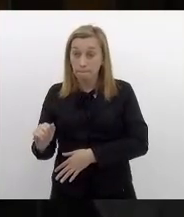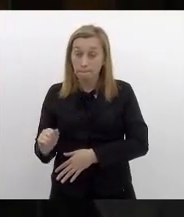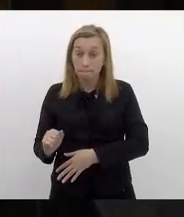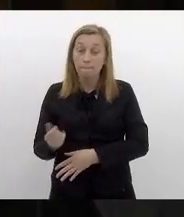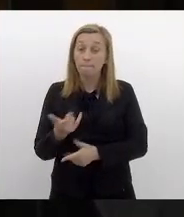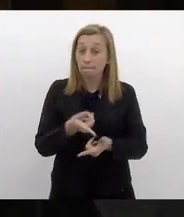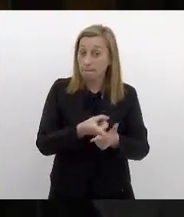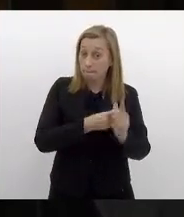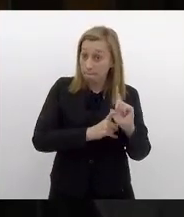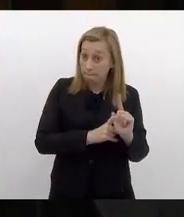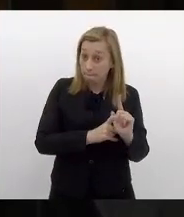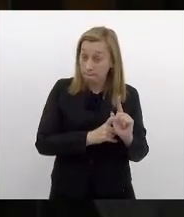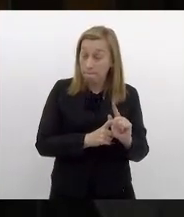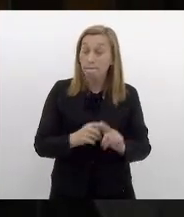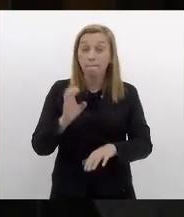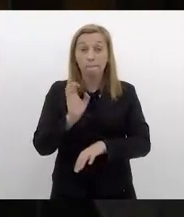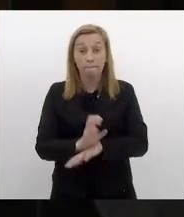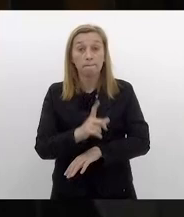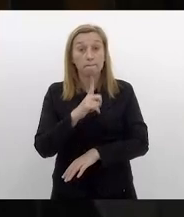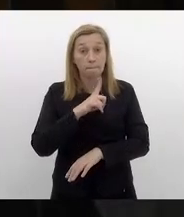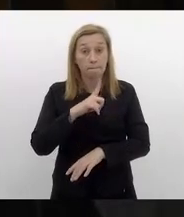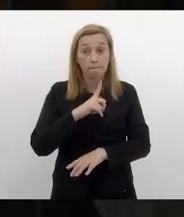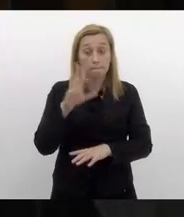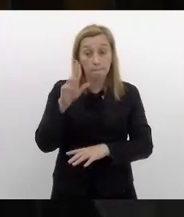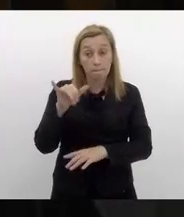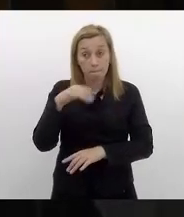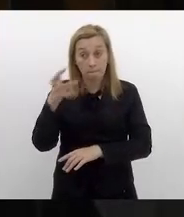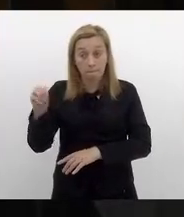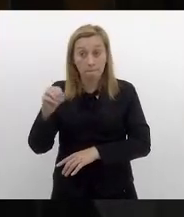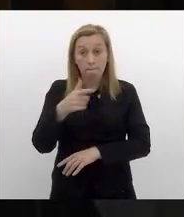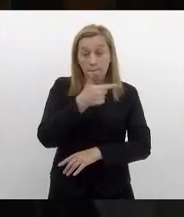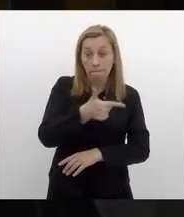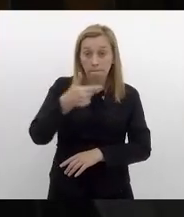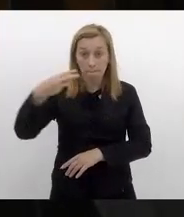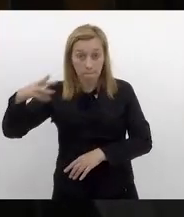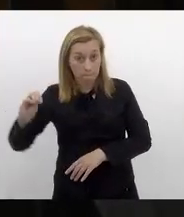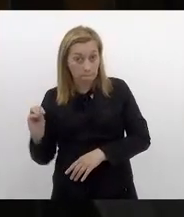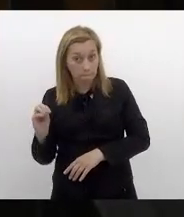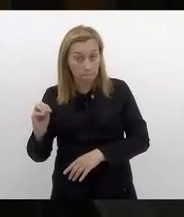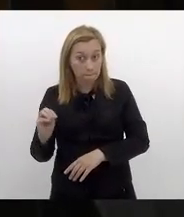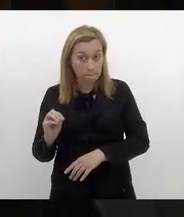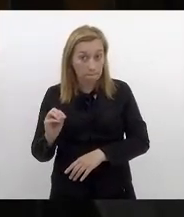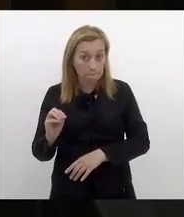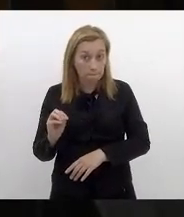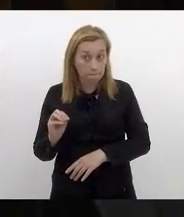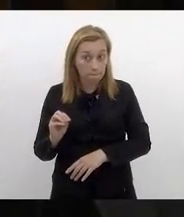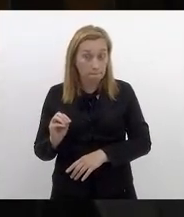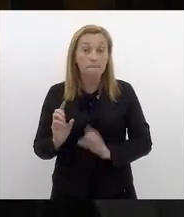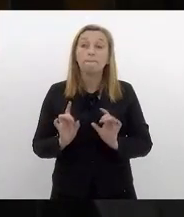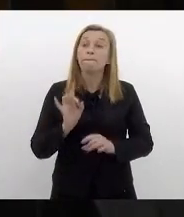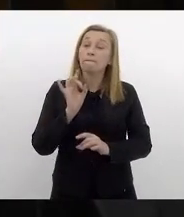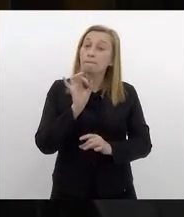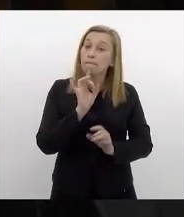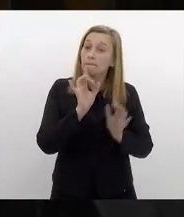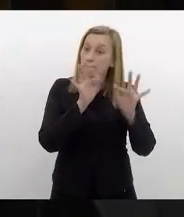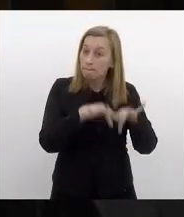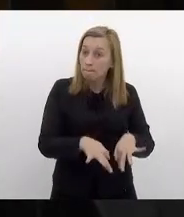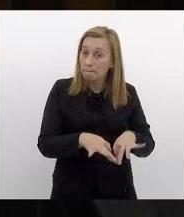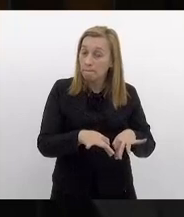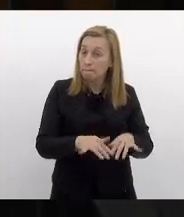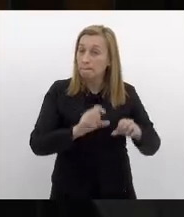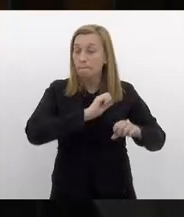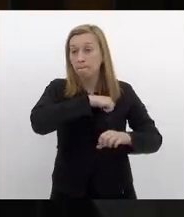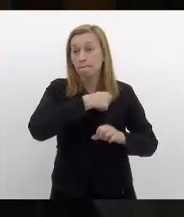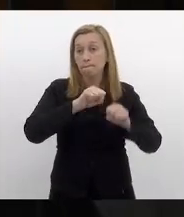da dívida que o Estado terá com a União em 2030, ou seja, no final desse regime,